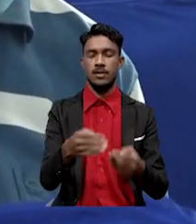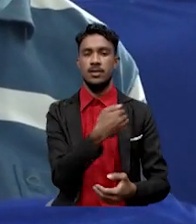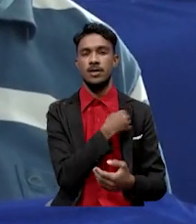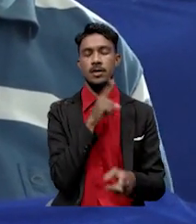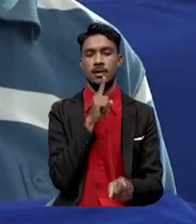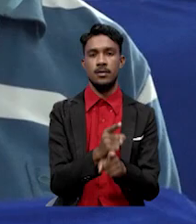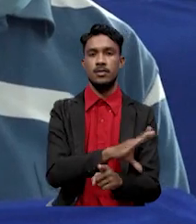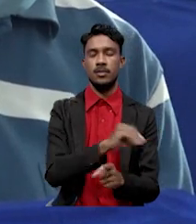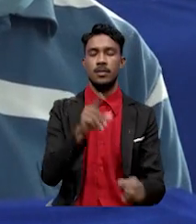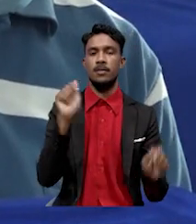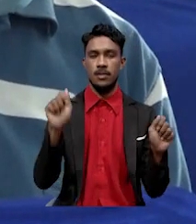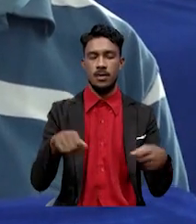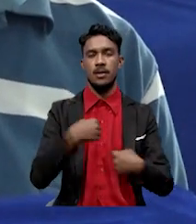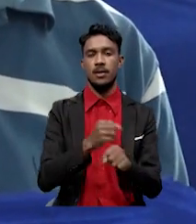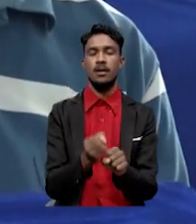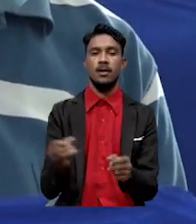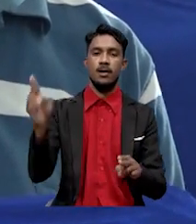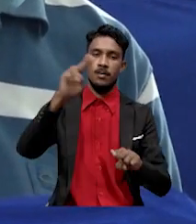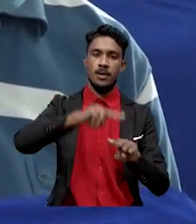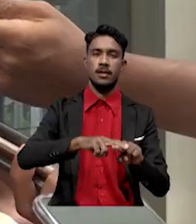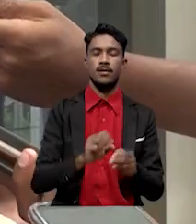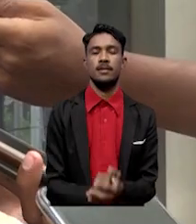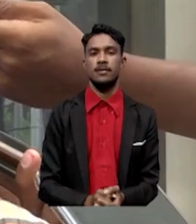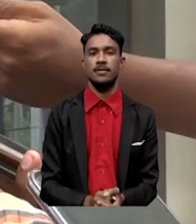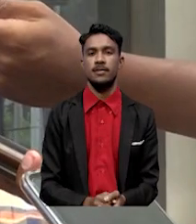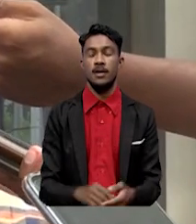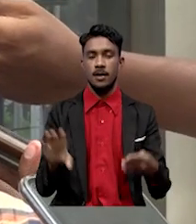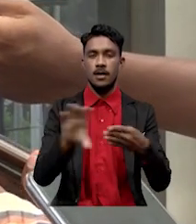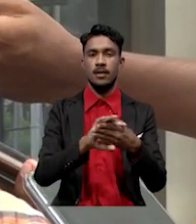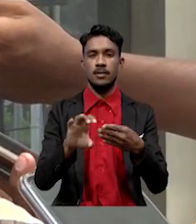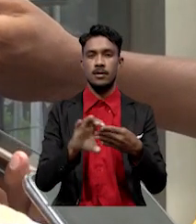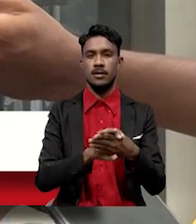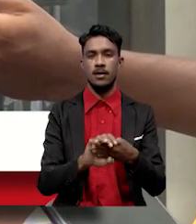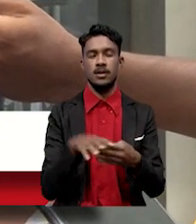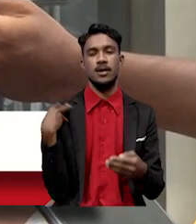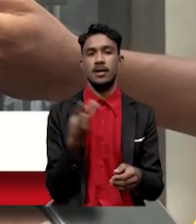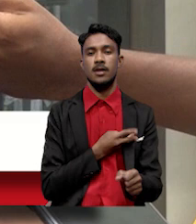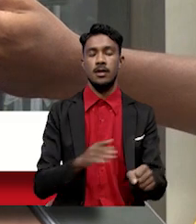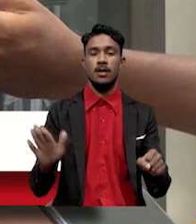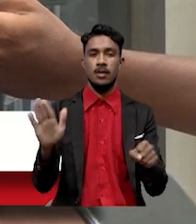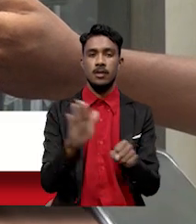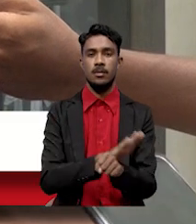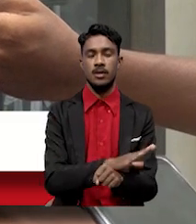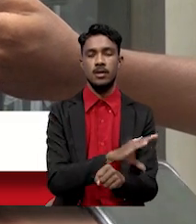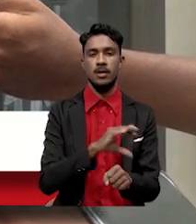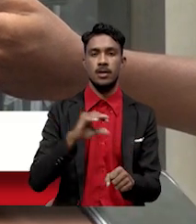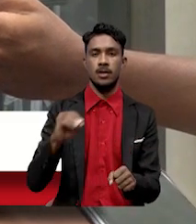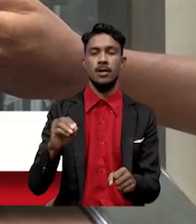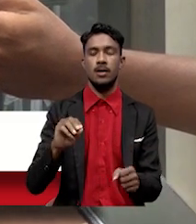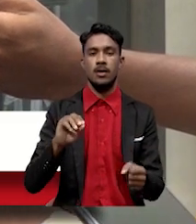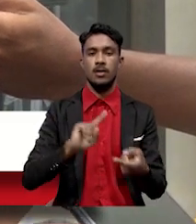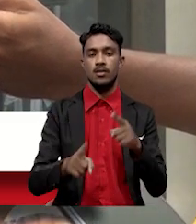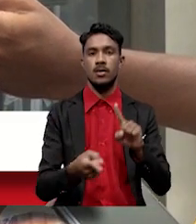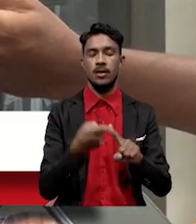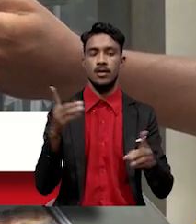no possibilidade sei aumenta. Eleitores, está concluindo o processo de recenseamento e atualização é dia